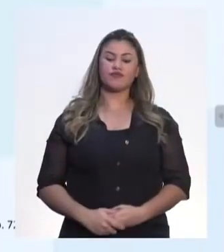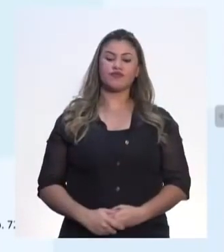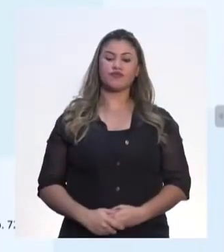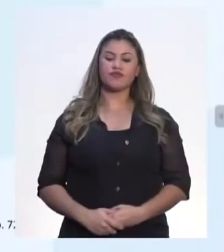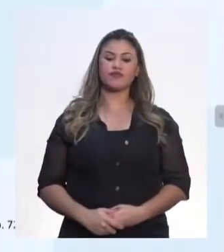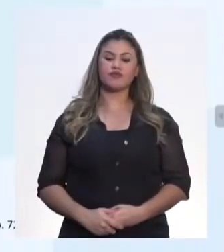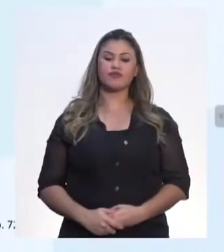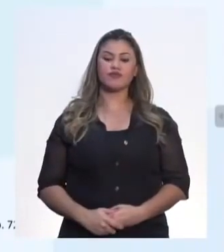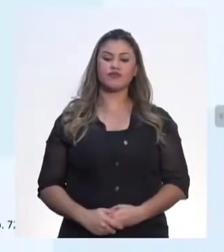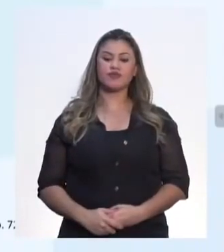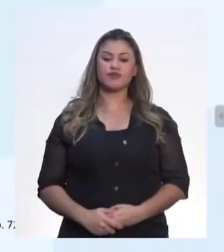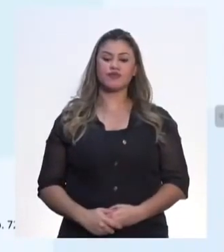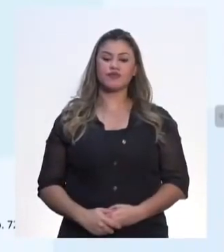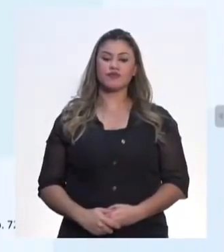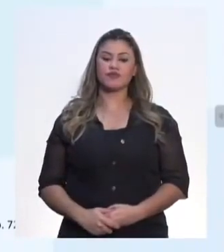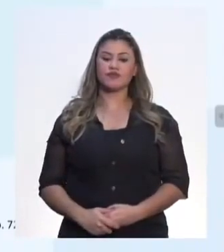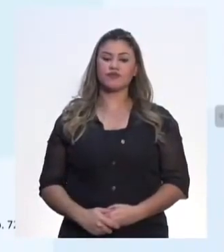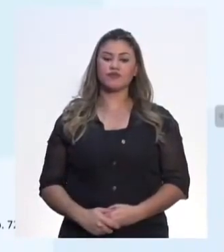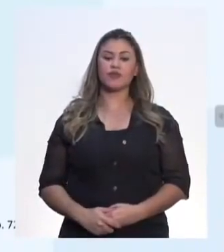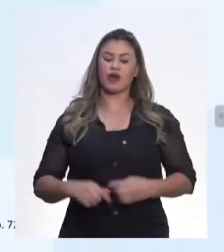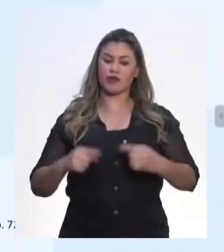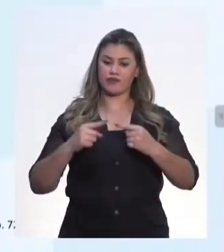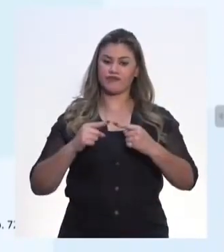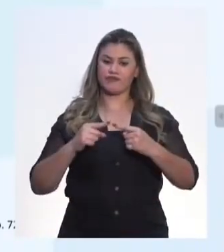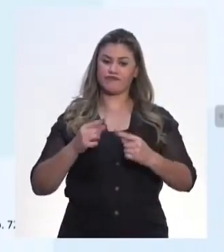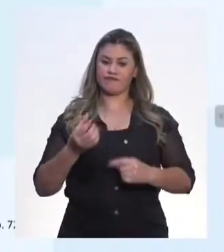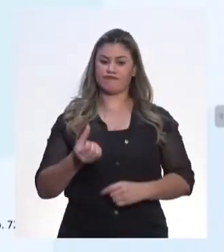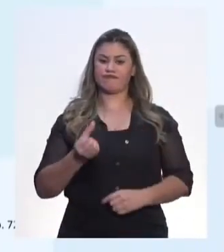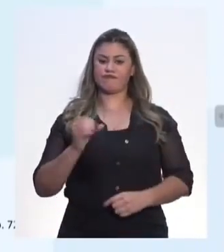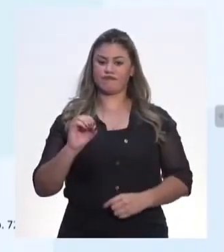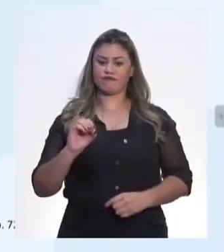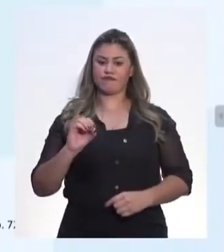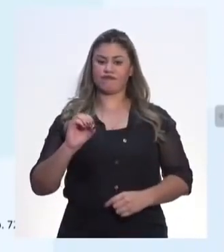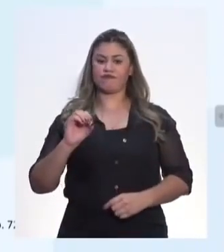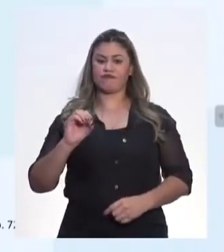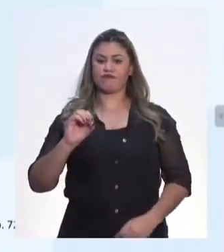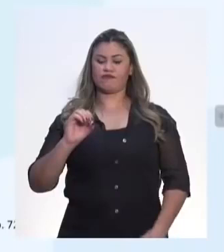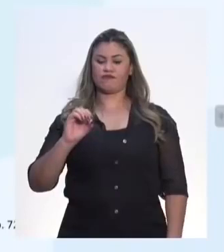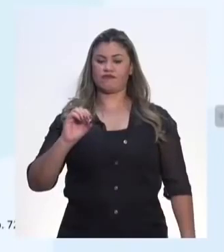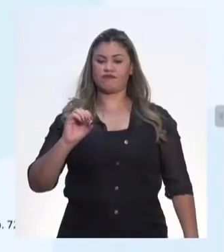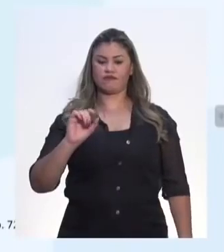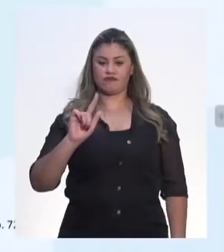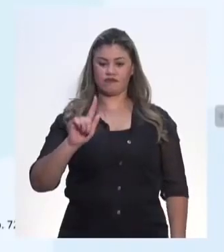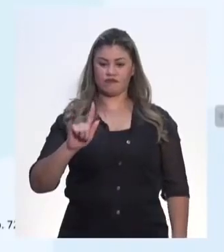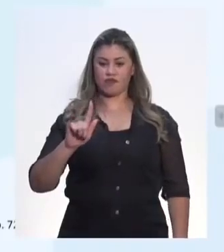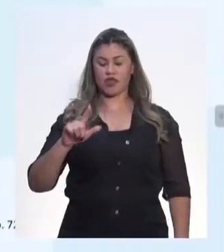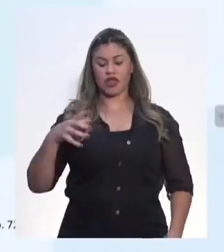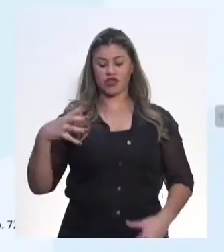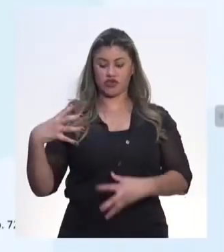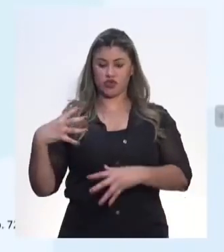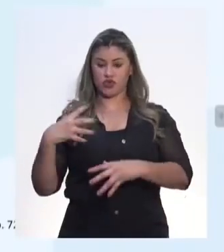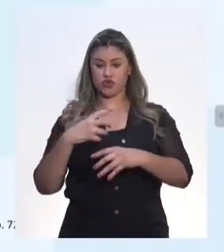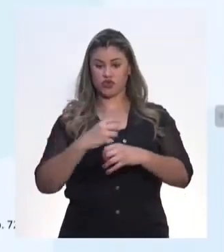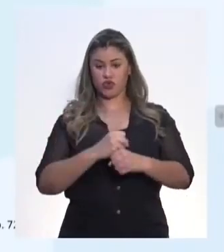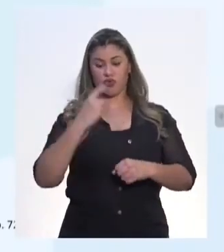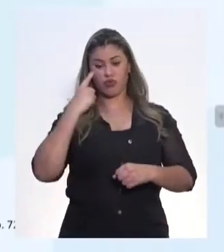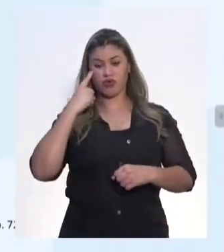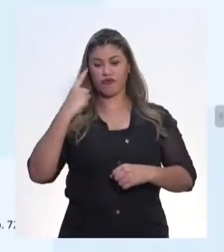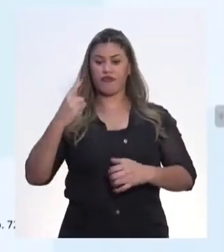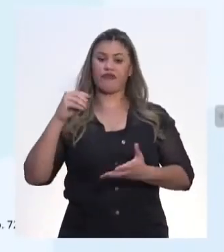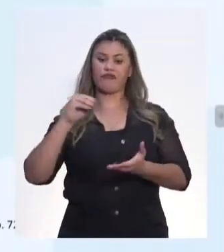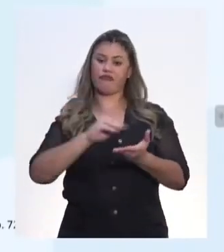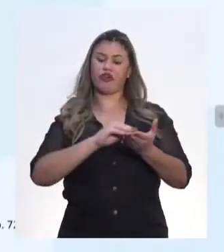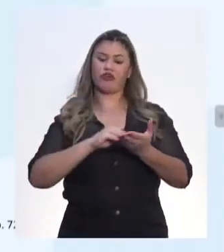correspondência. Exatamente, não é nesse caso a ideia da soma e o que falta. A gente até entendeu qual foi o